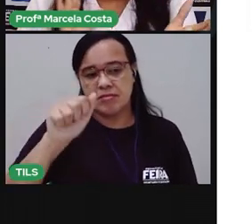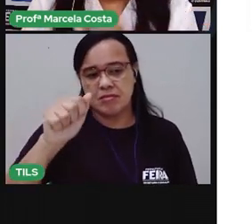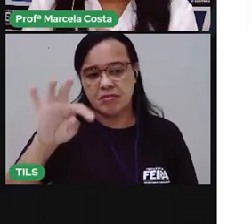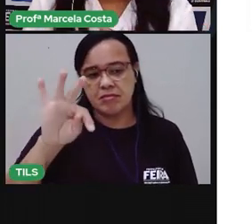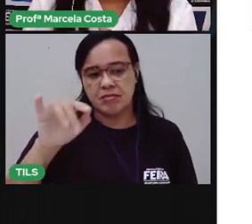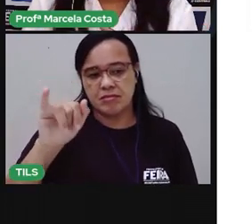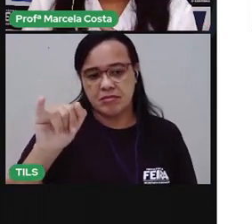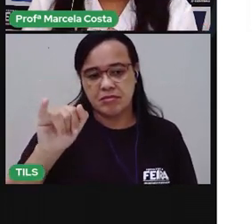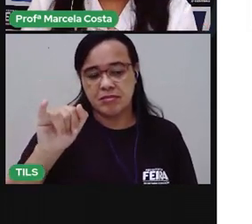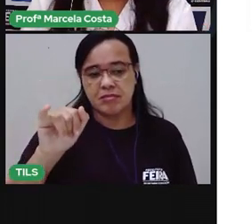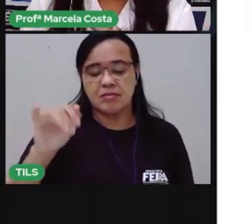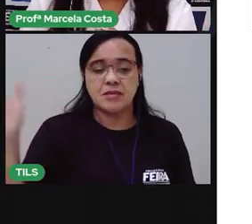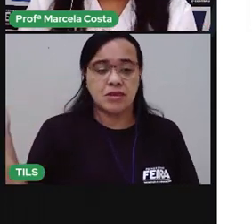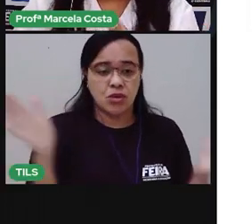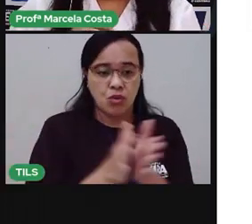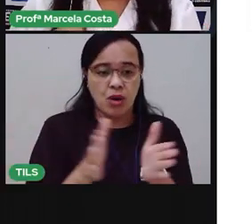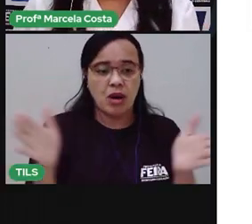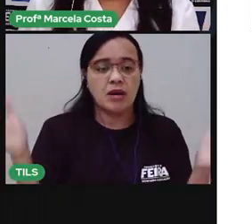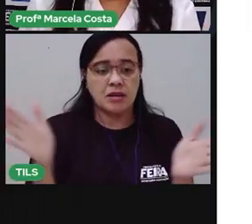quase